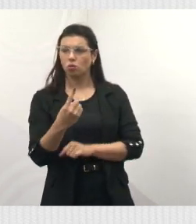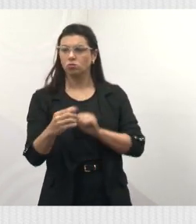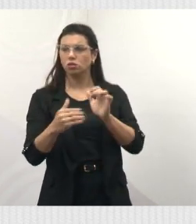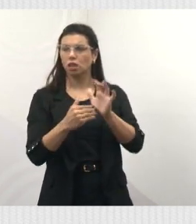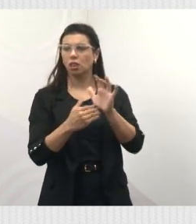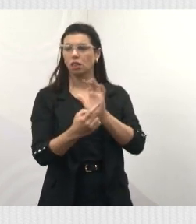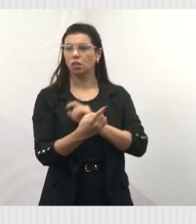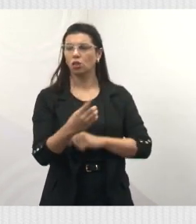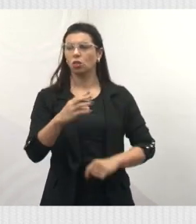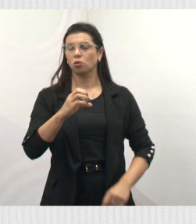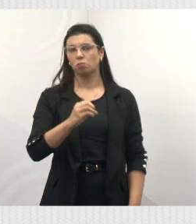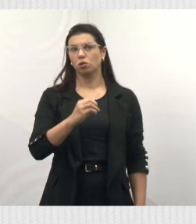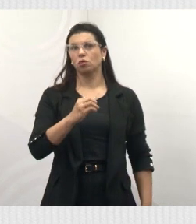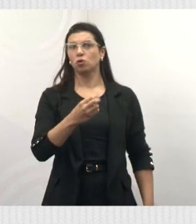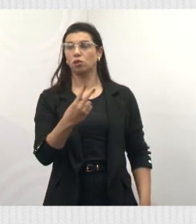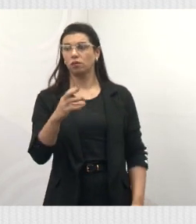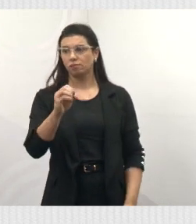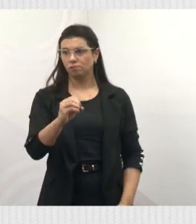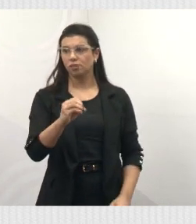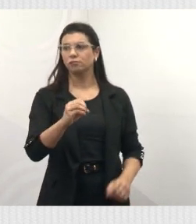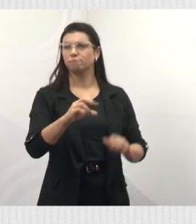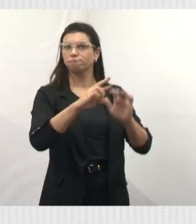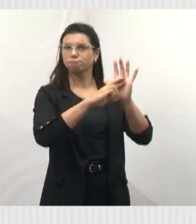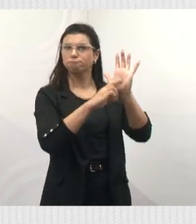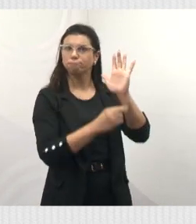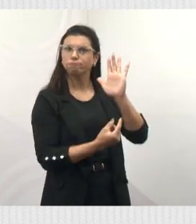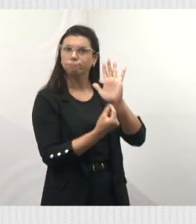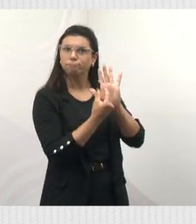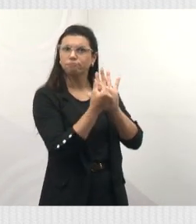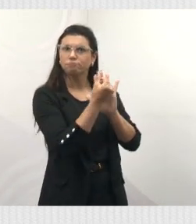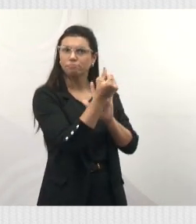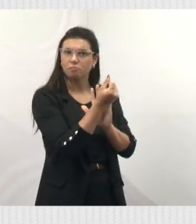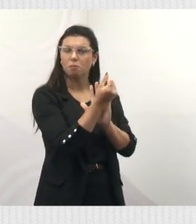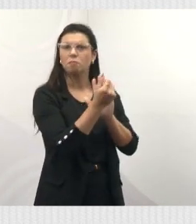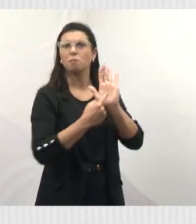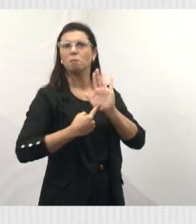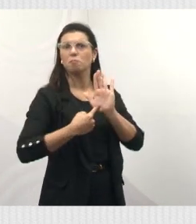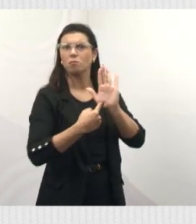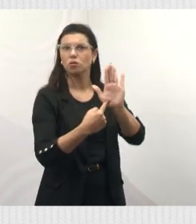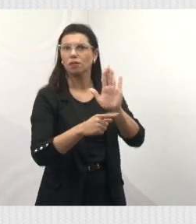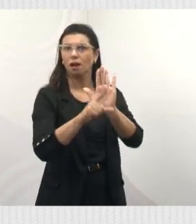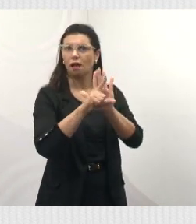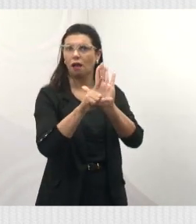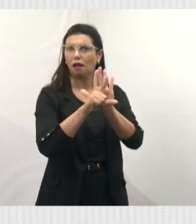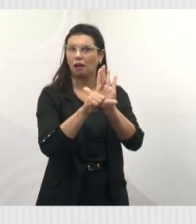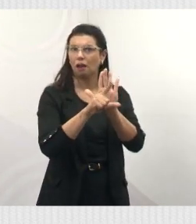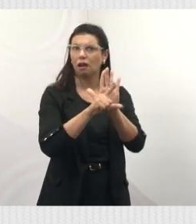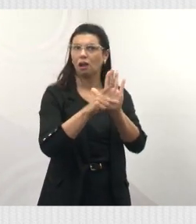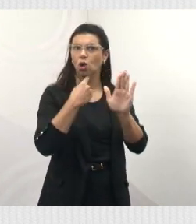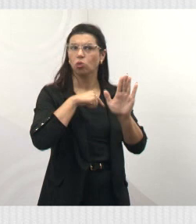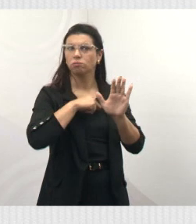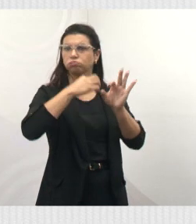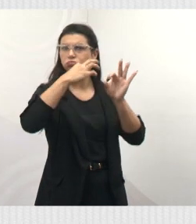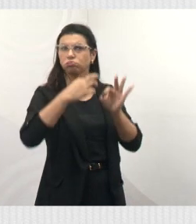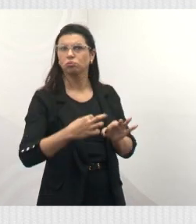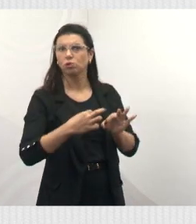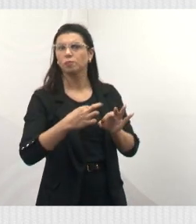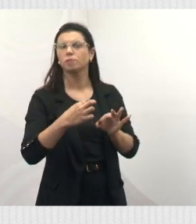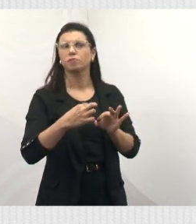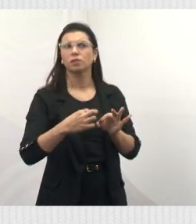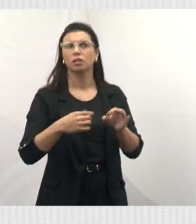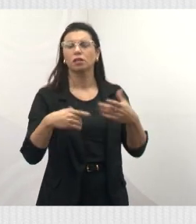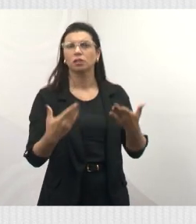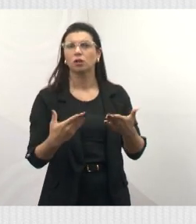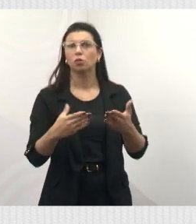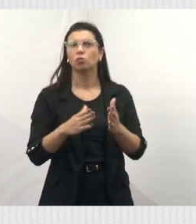de fazer com que a execução do orçamento correspondesse à expectativa das leis e à expectativa dos manuais